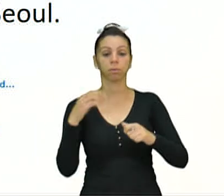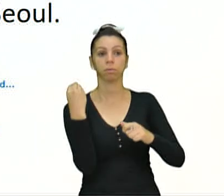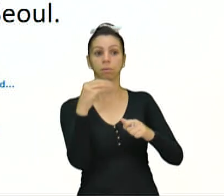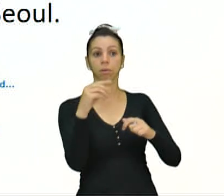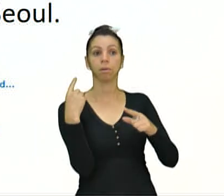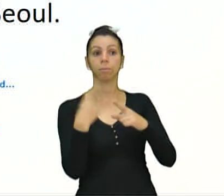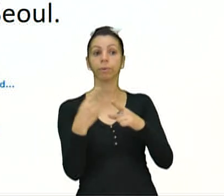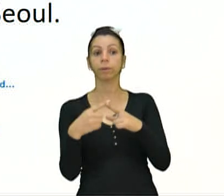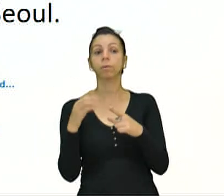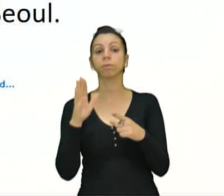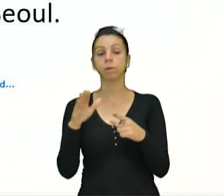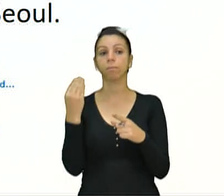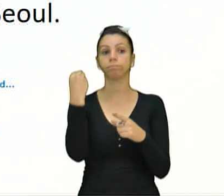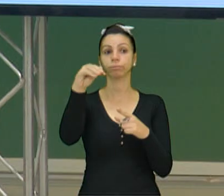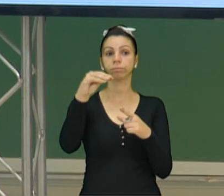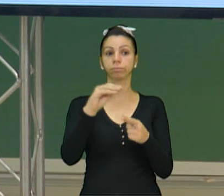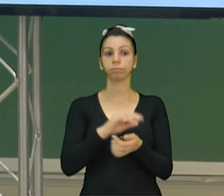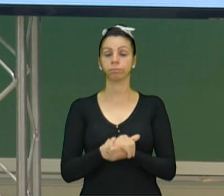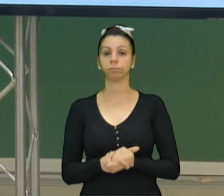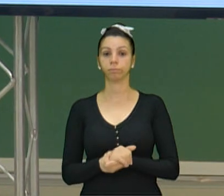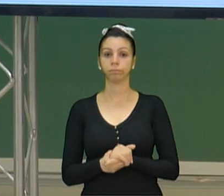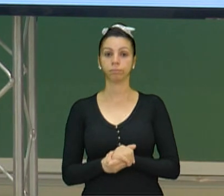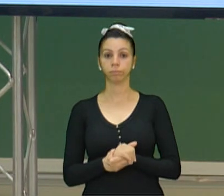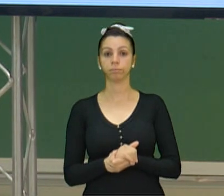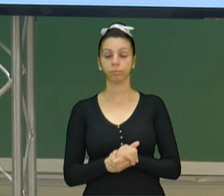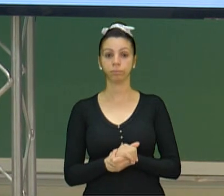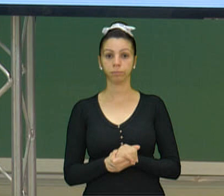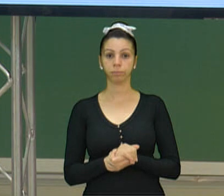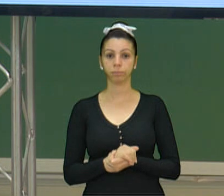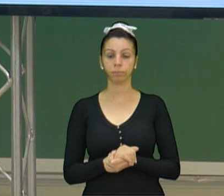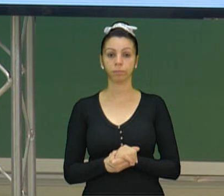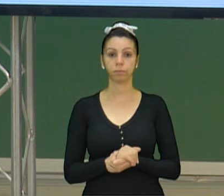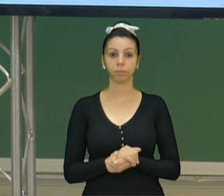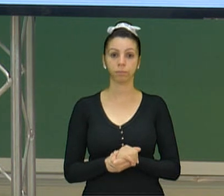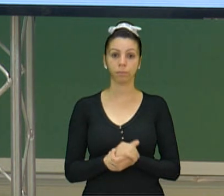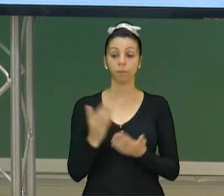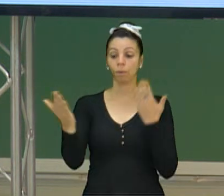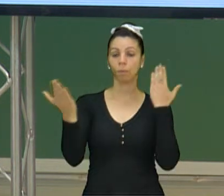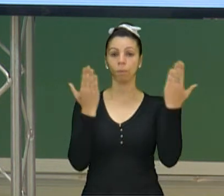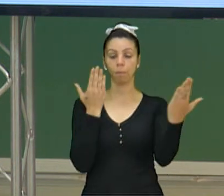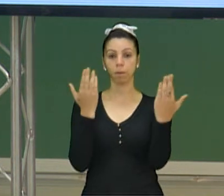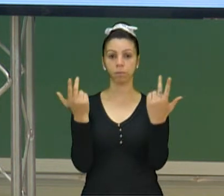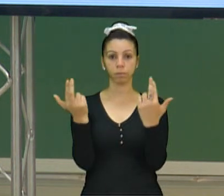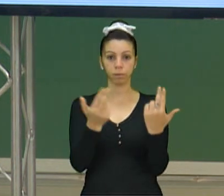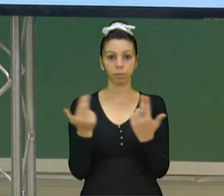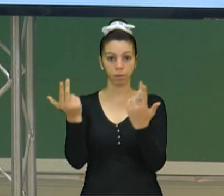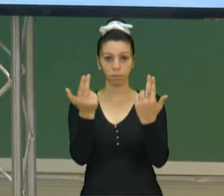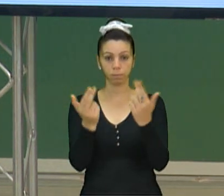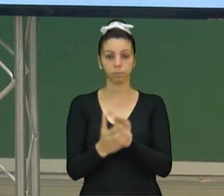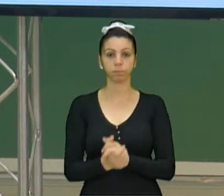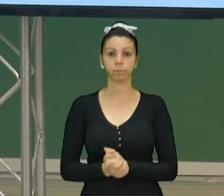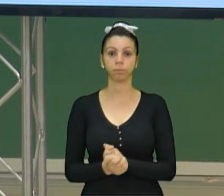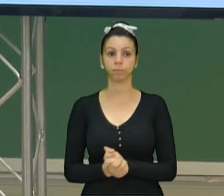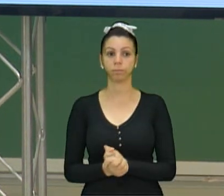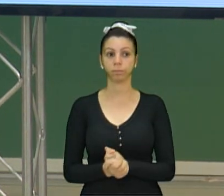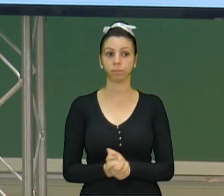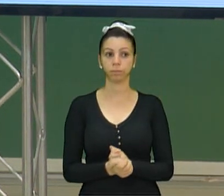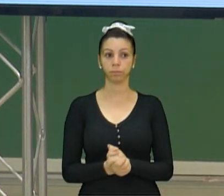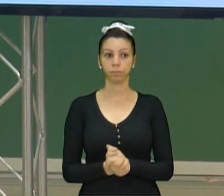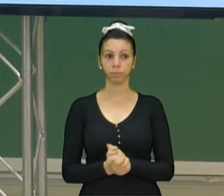já coloquei o as. Se já tem um as, tem que ter o outro. Então é o comparativo de igualdade, beleza?